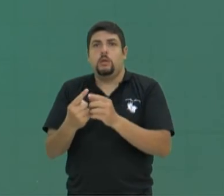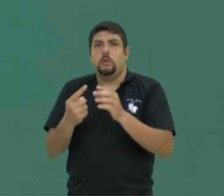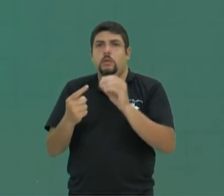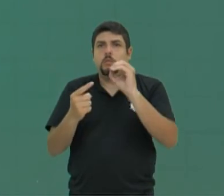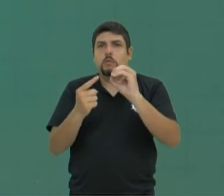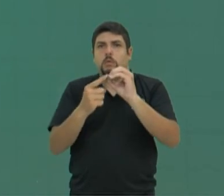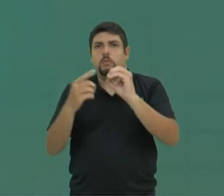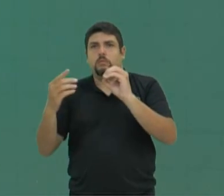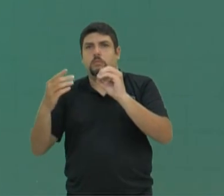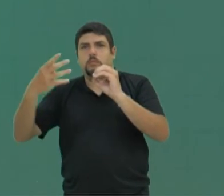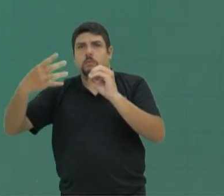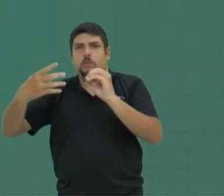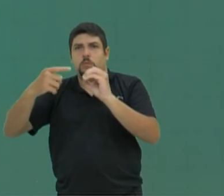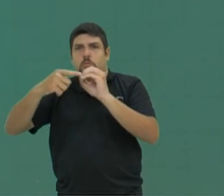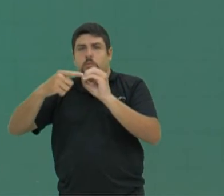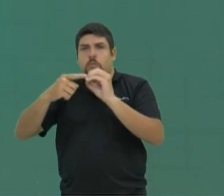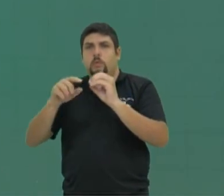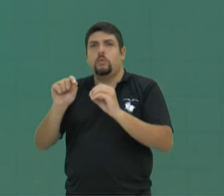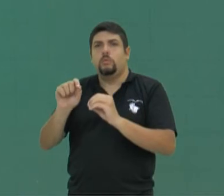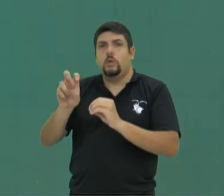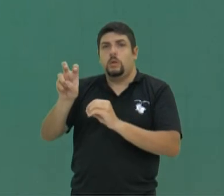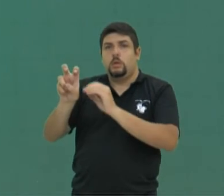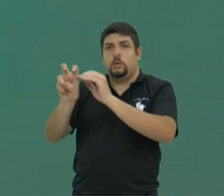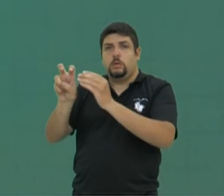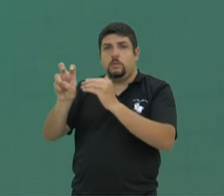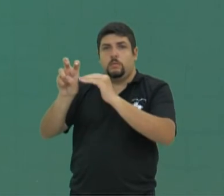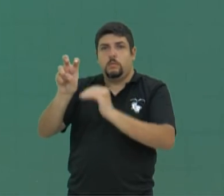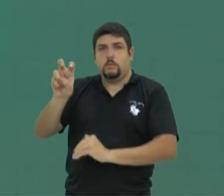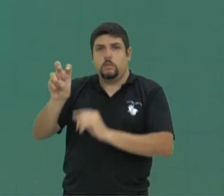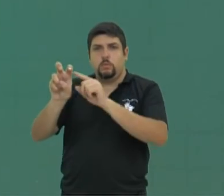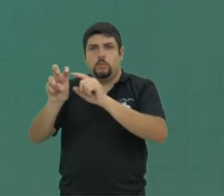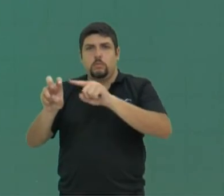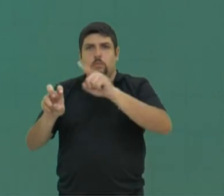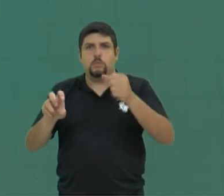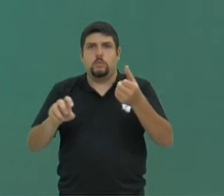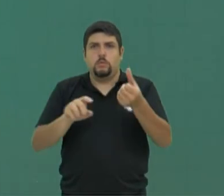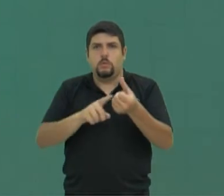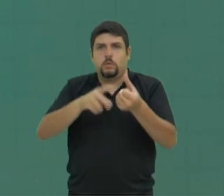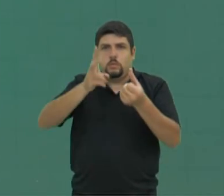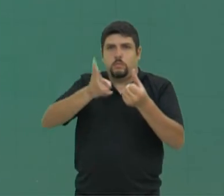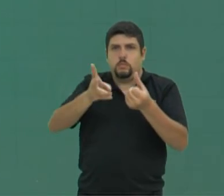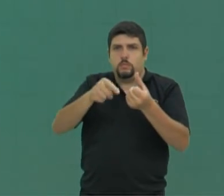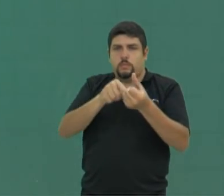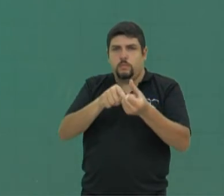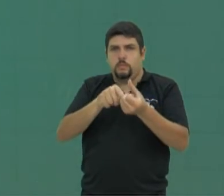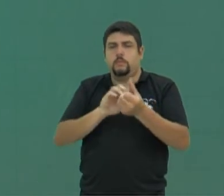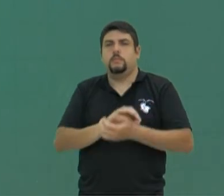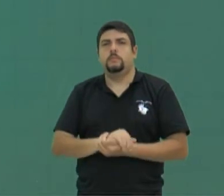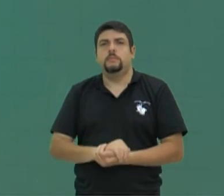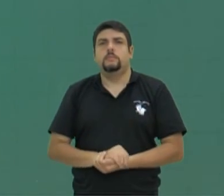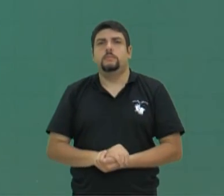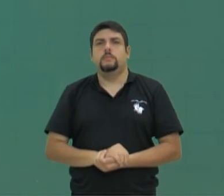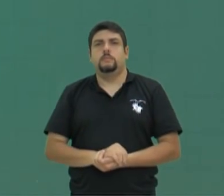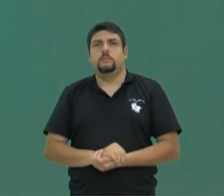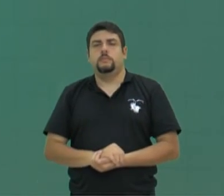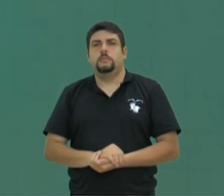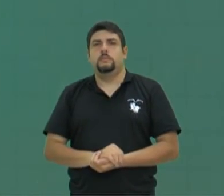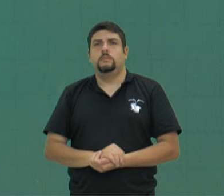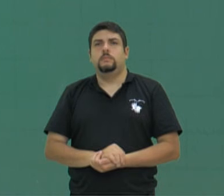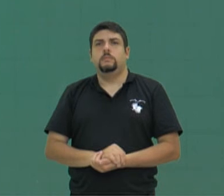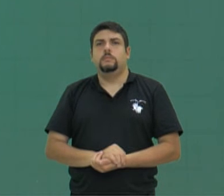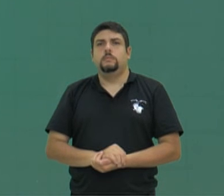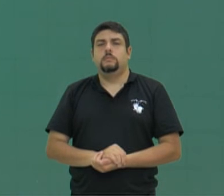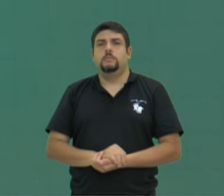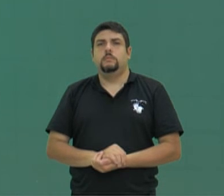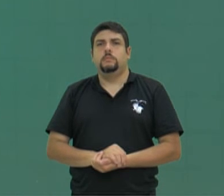então eu trago para o número inteiro correspondente. Tá? Eu não aumento, eu mantenho ele no mesmo lugar. Tá?